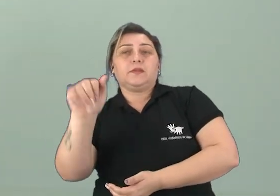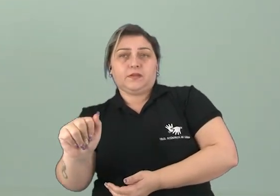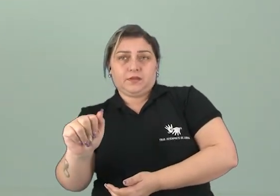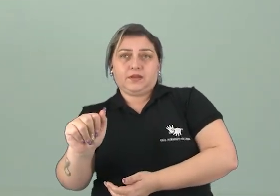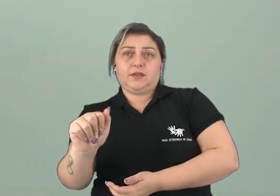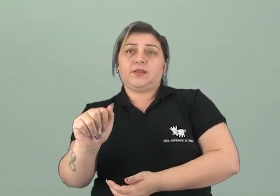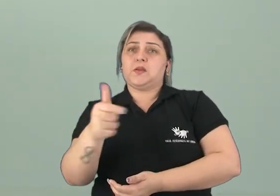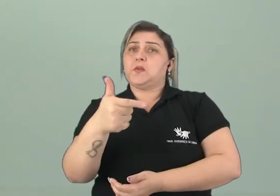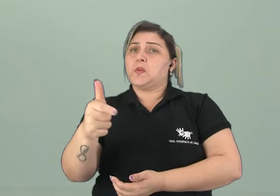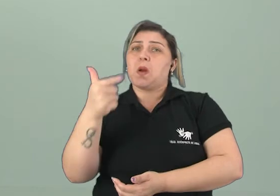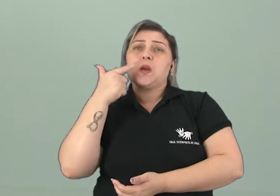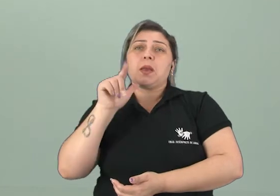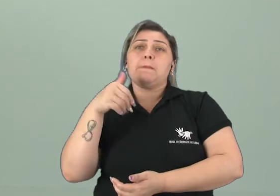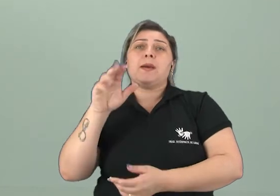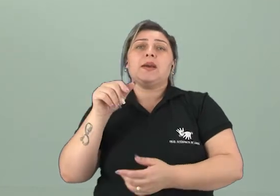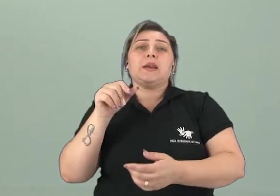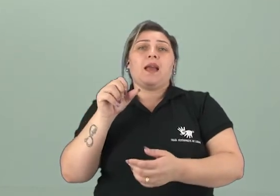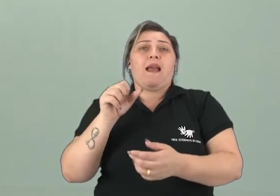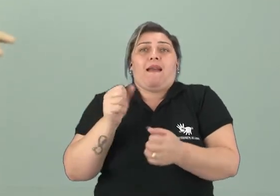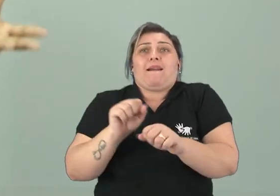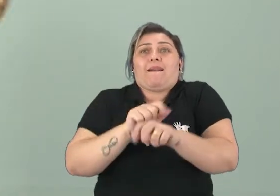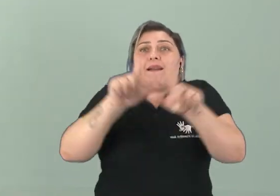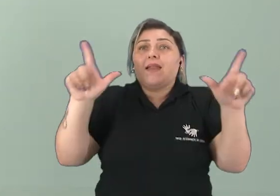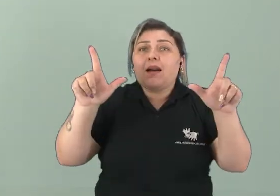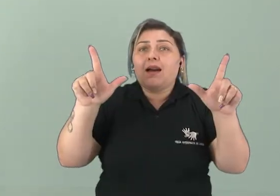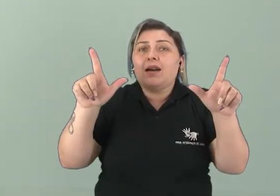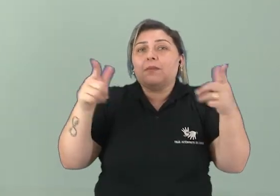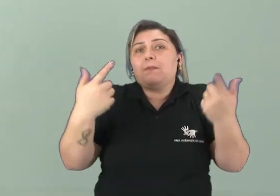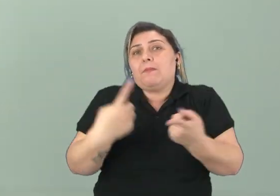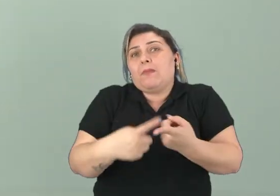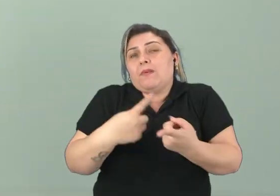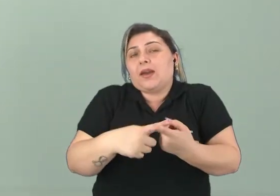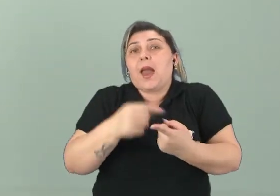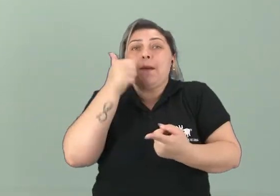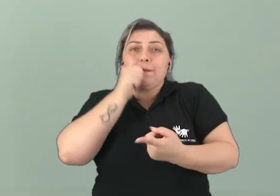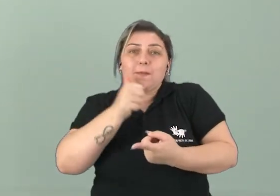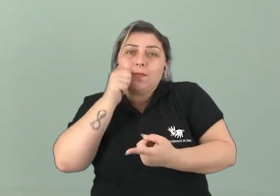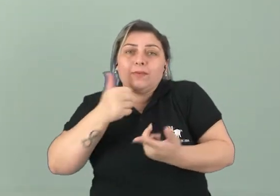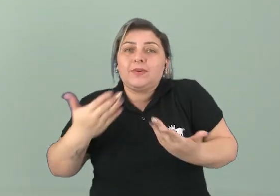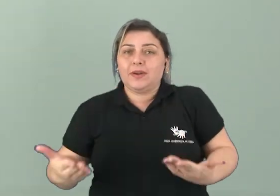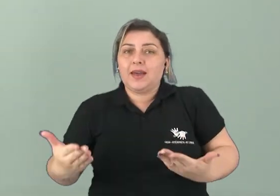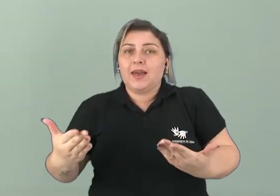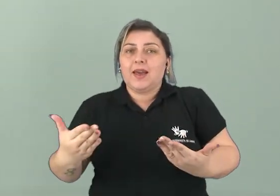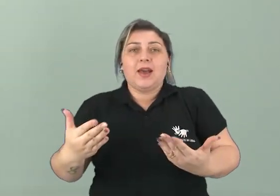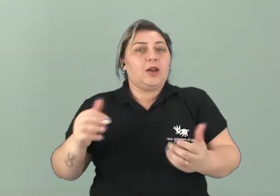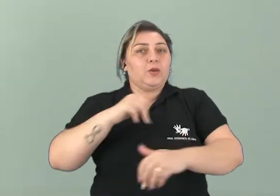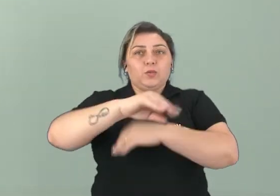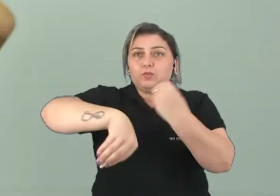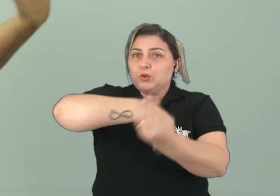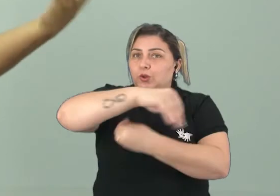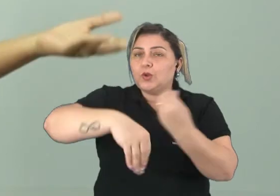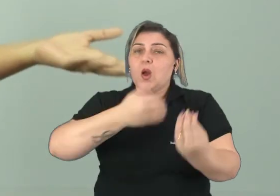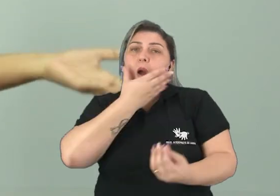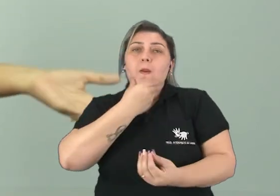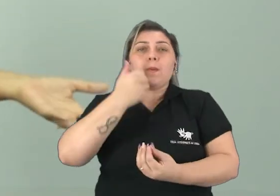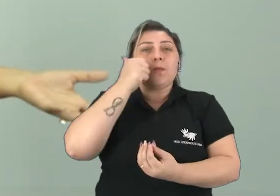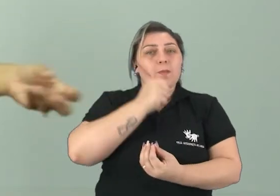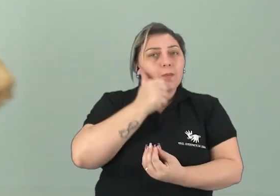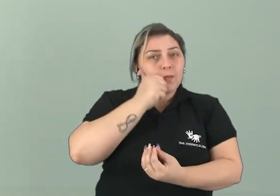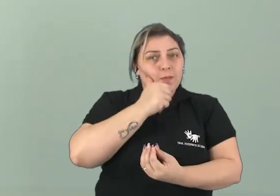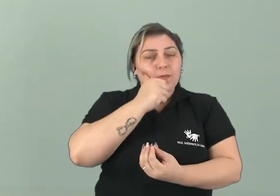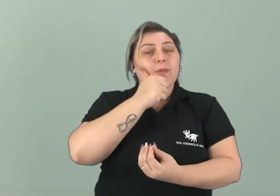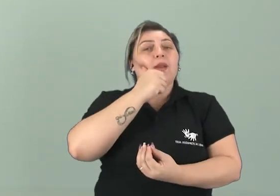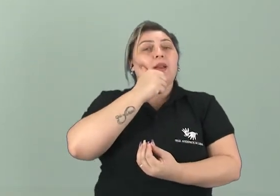uma artilheira no masculino, óbvio, ela não seria uma artilheira no masculino porque ela é mulher. Então, ela é artilheira no time